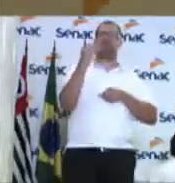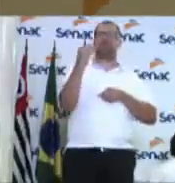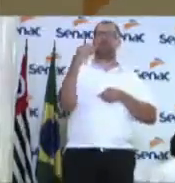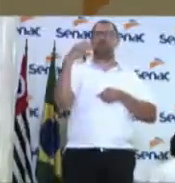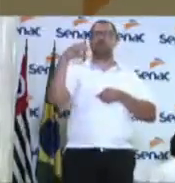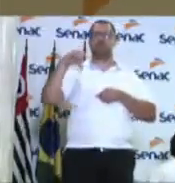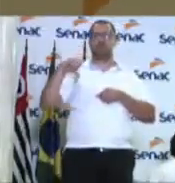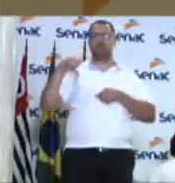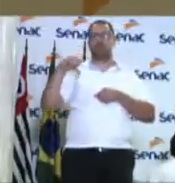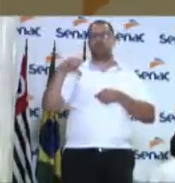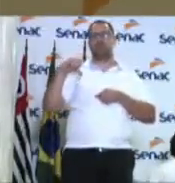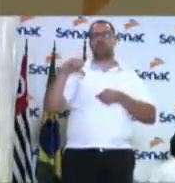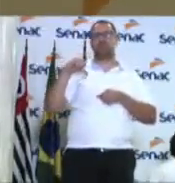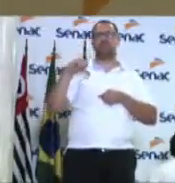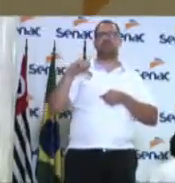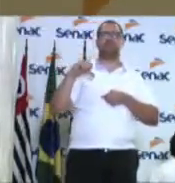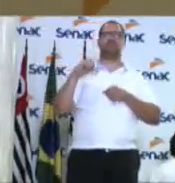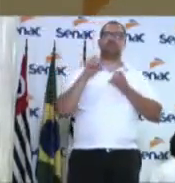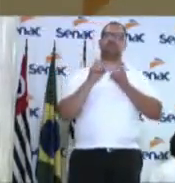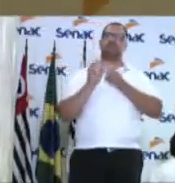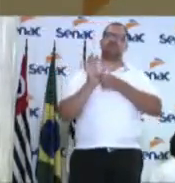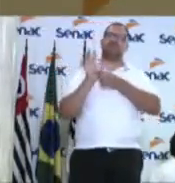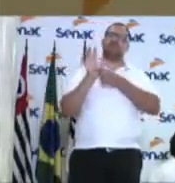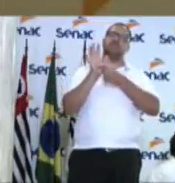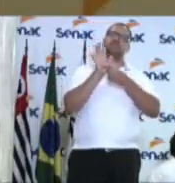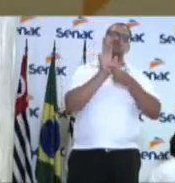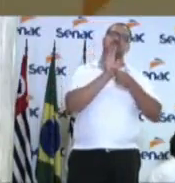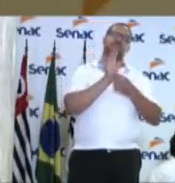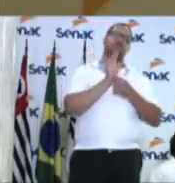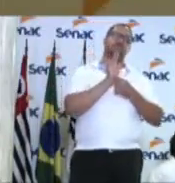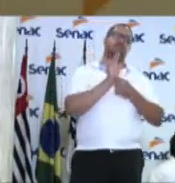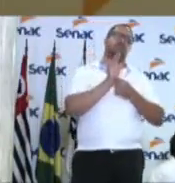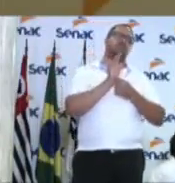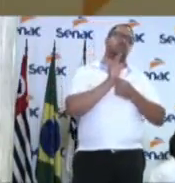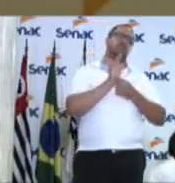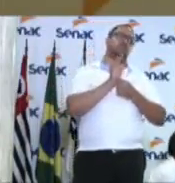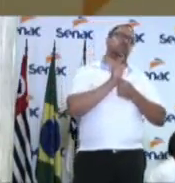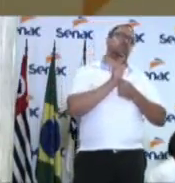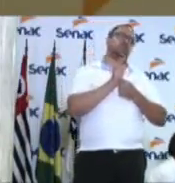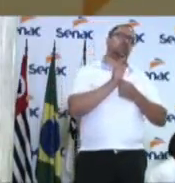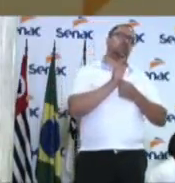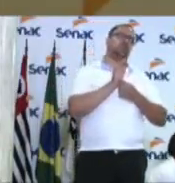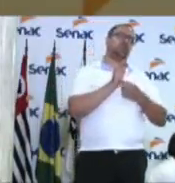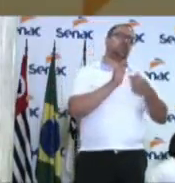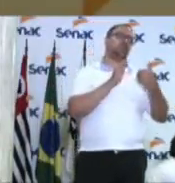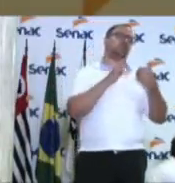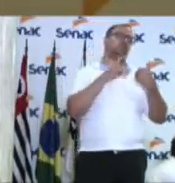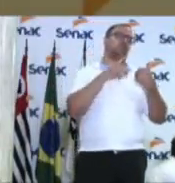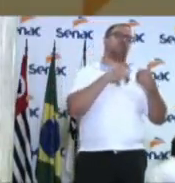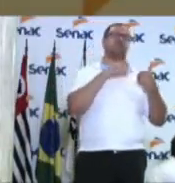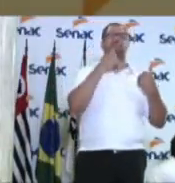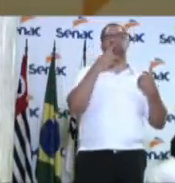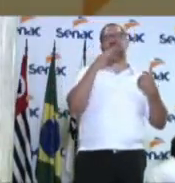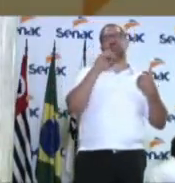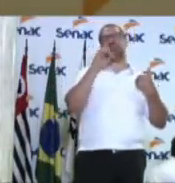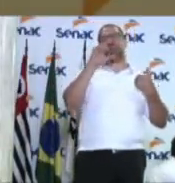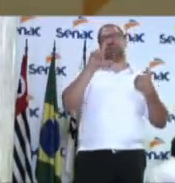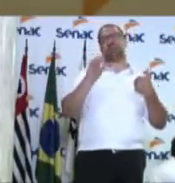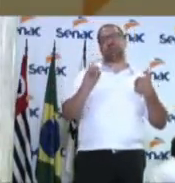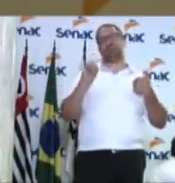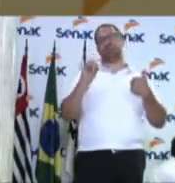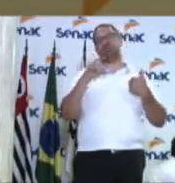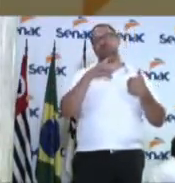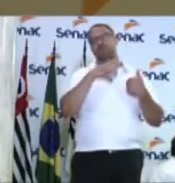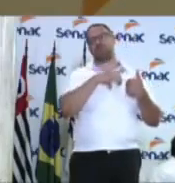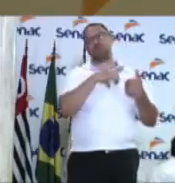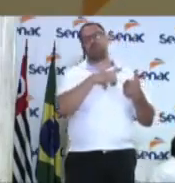dia 1/9, a gente revela que, bom, vocês não viram, vai o spoiler aí, que é do Polo, todo mundo já sabe, porque ele